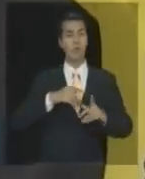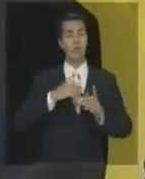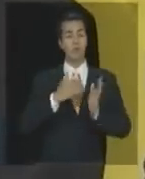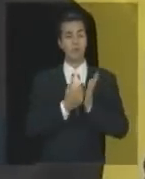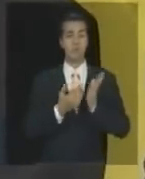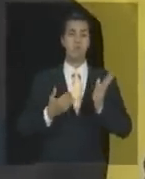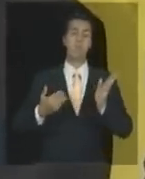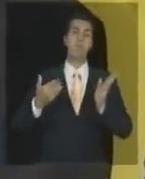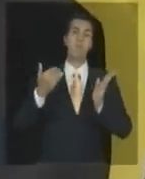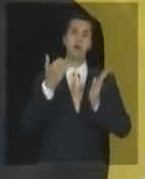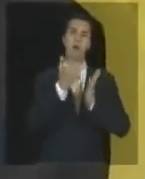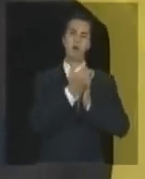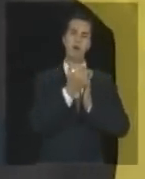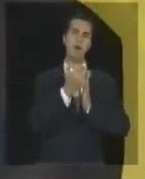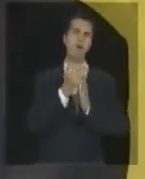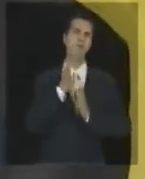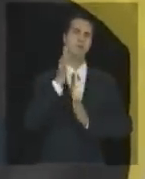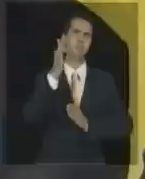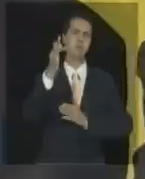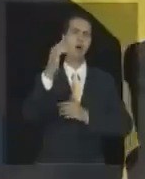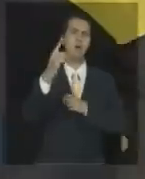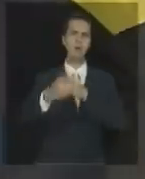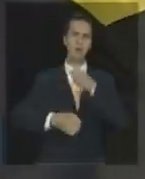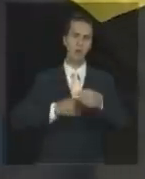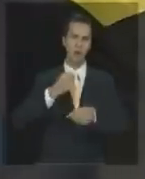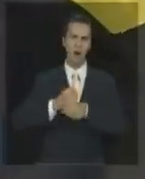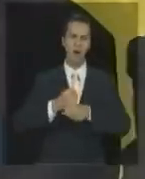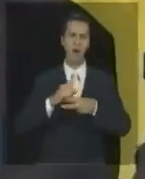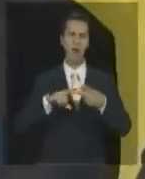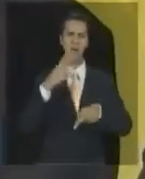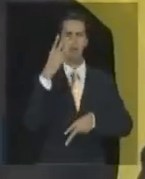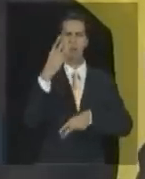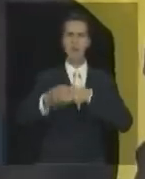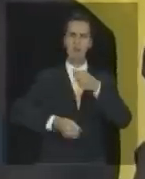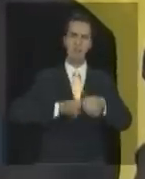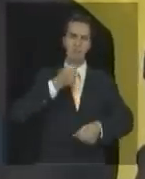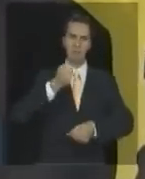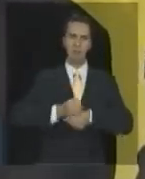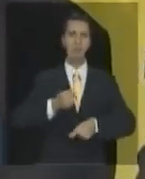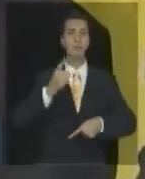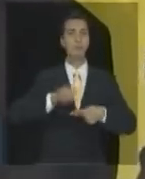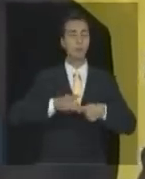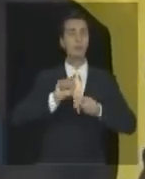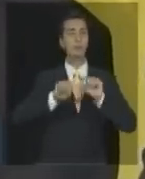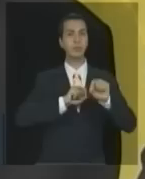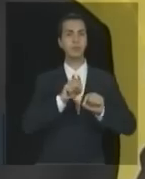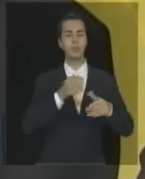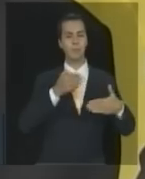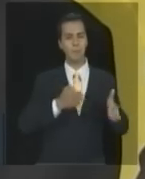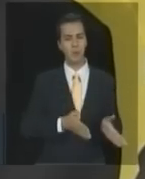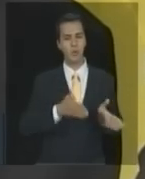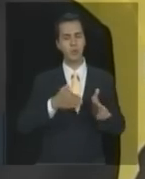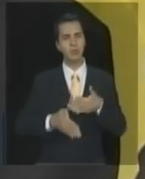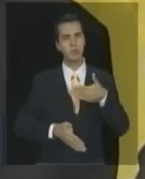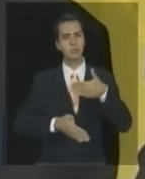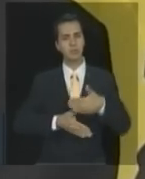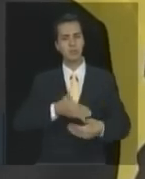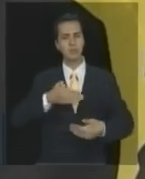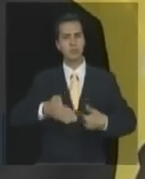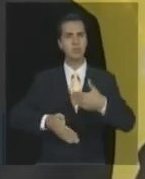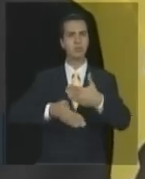nós teremos atingido daí a 1 ano, a 2 ou a 3, porque isso é um processo de